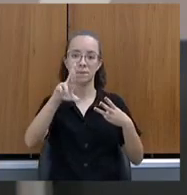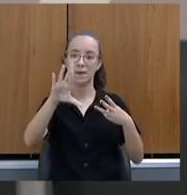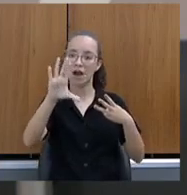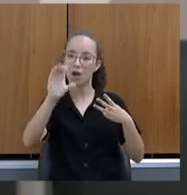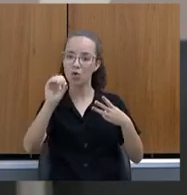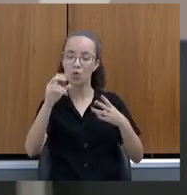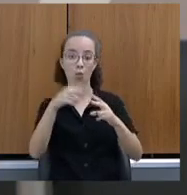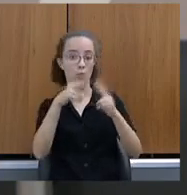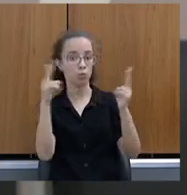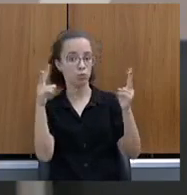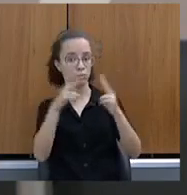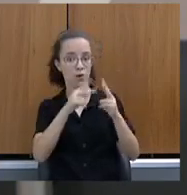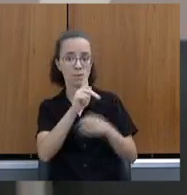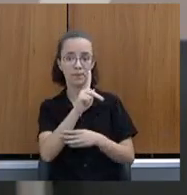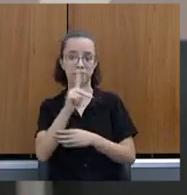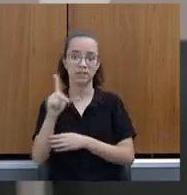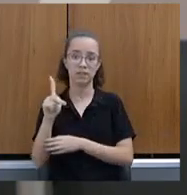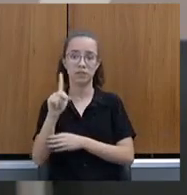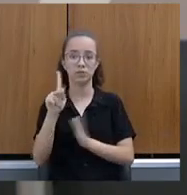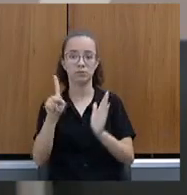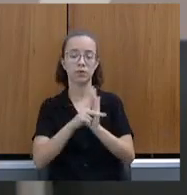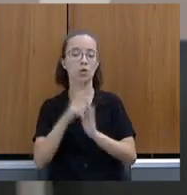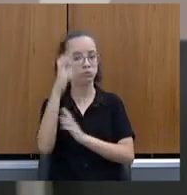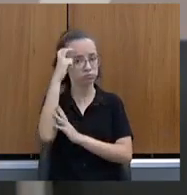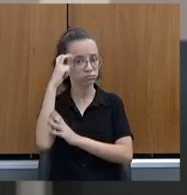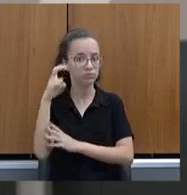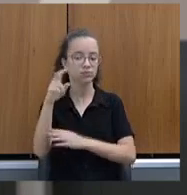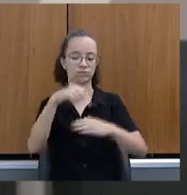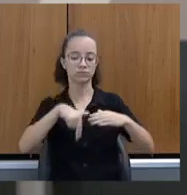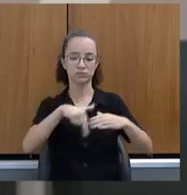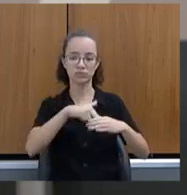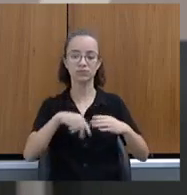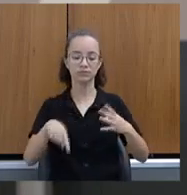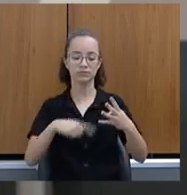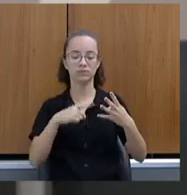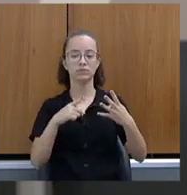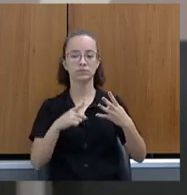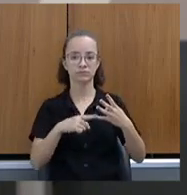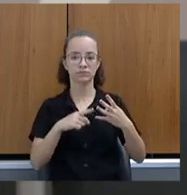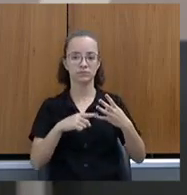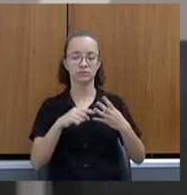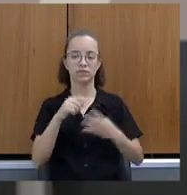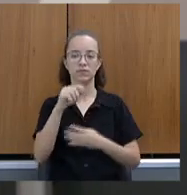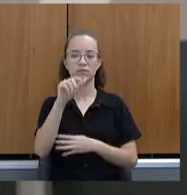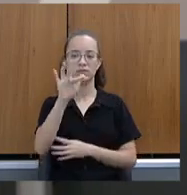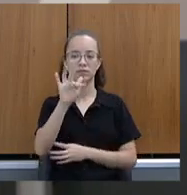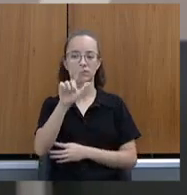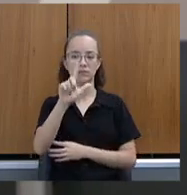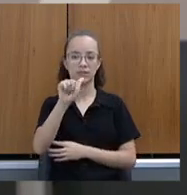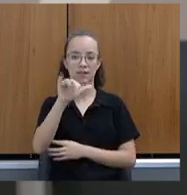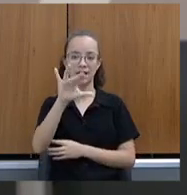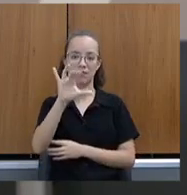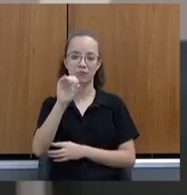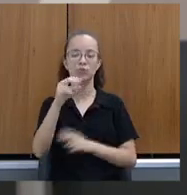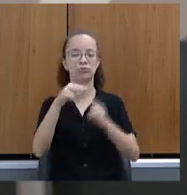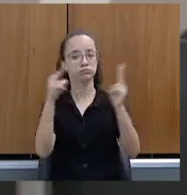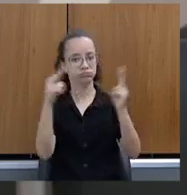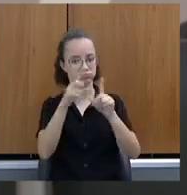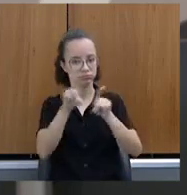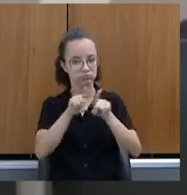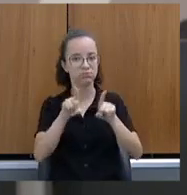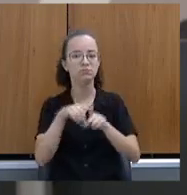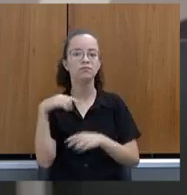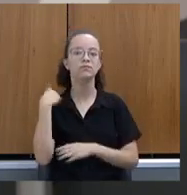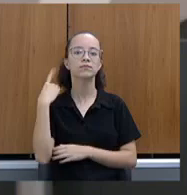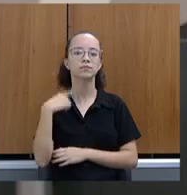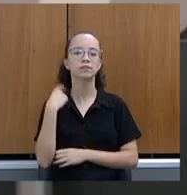presidente da Comissão de turismo e gastronomia ao Deputado Fábio Avelar que está online também ao